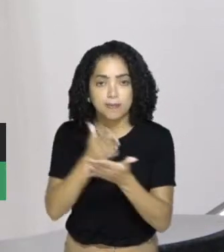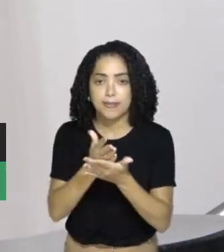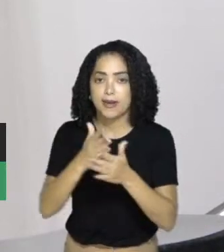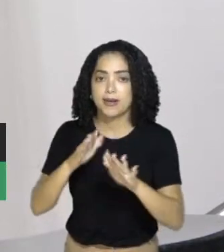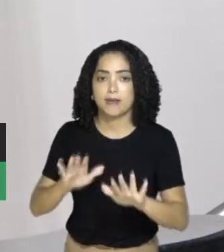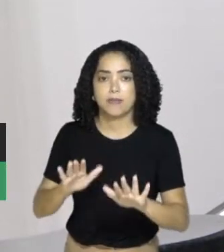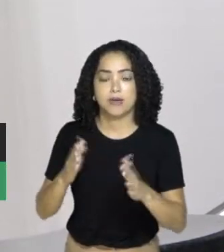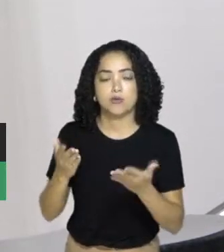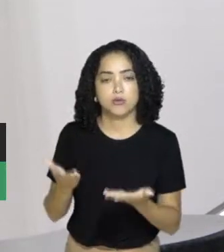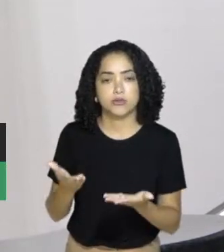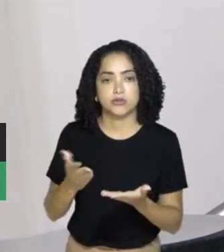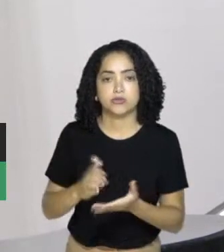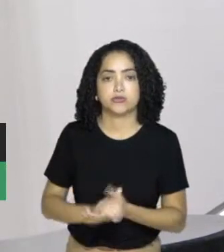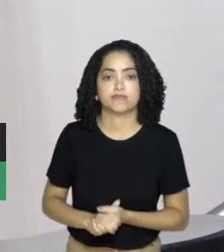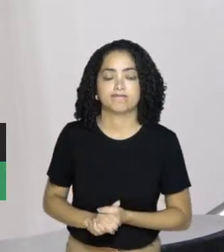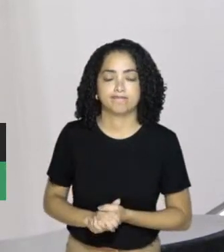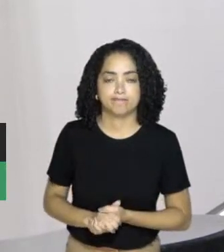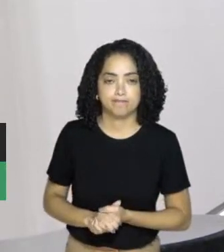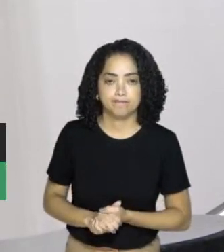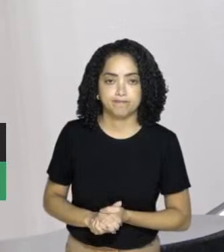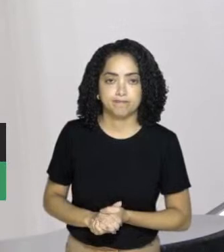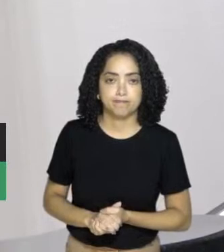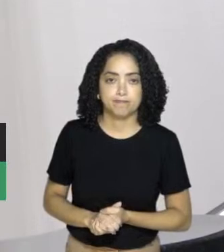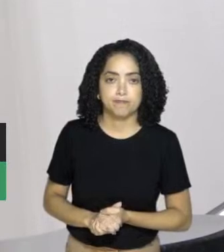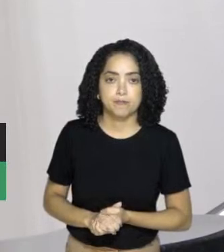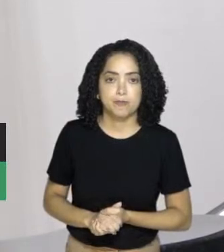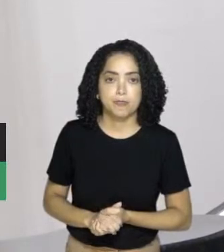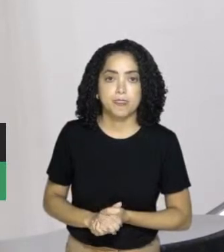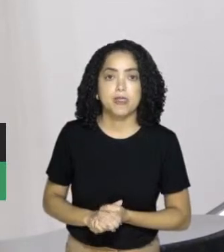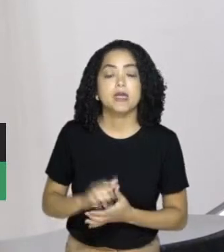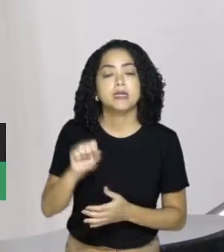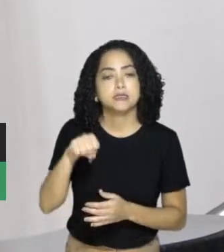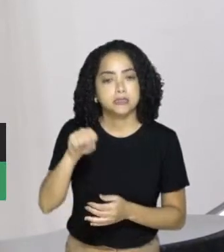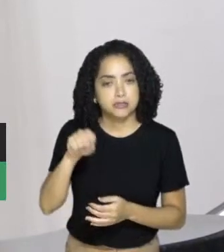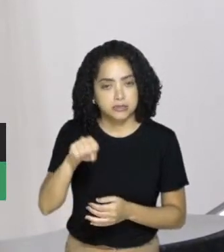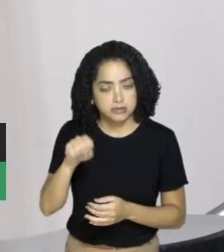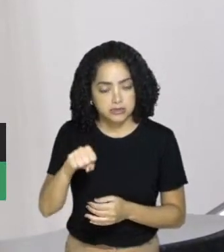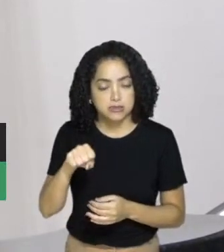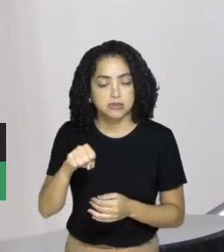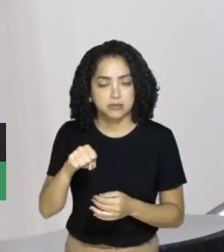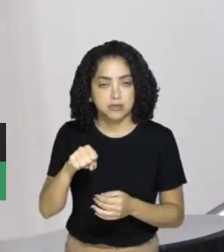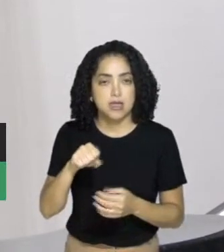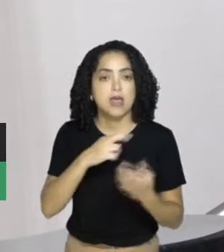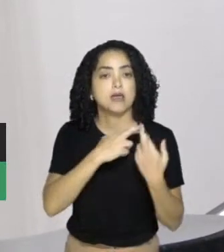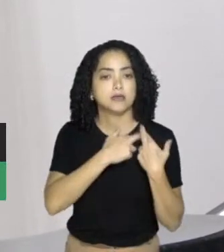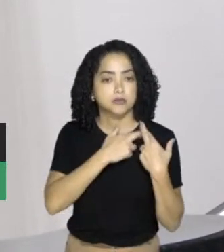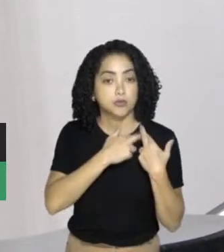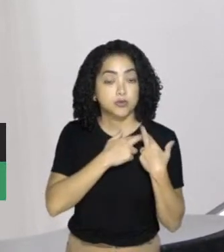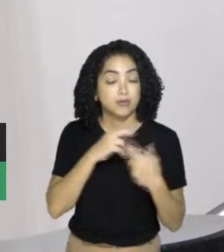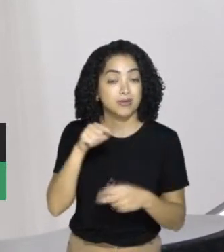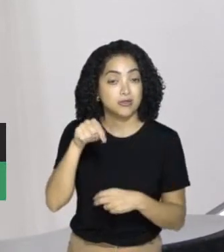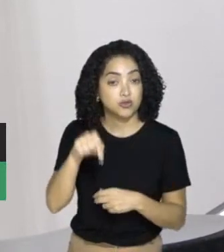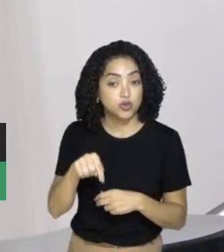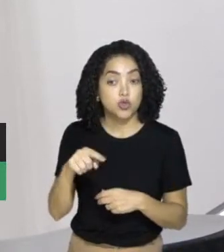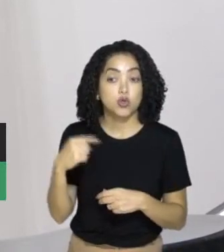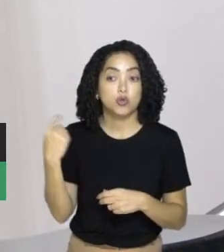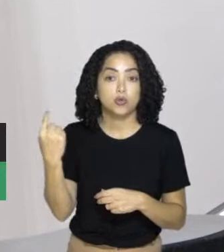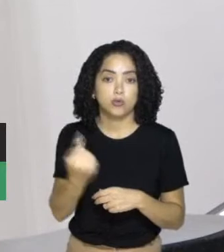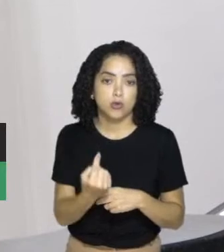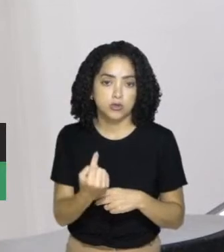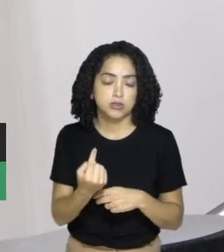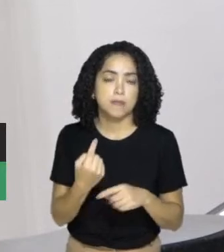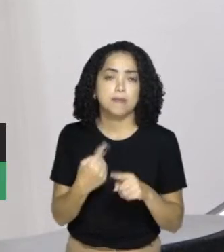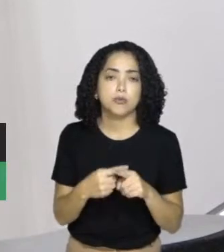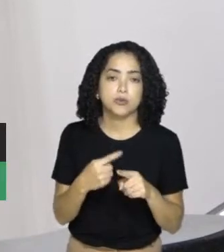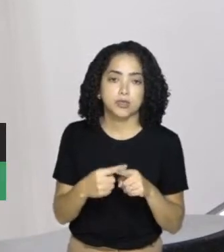tremenda injustiça de gênero. sim, é responsabilidade aqui deste parlamento. E sabem por que